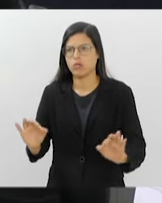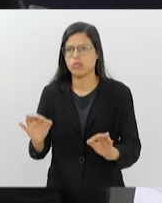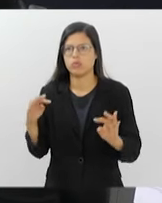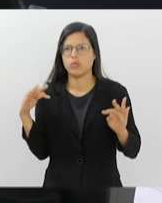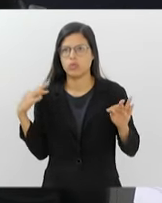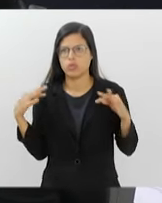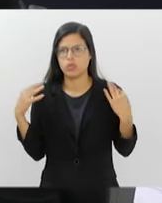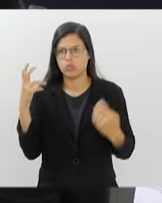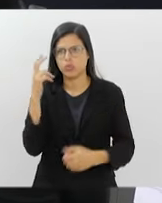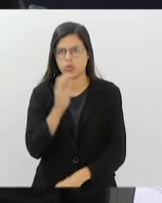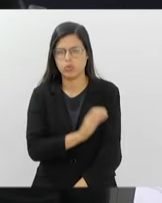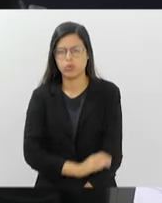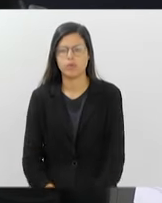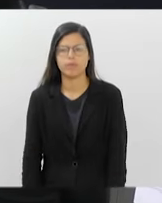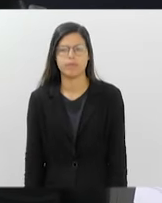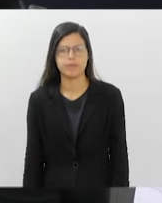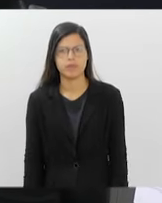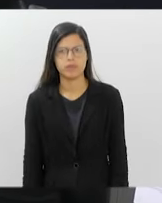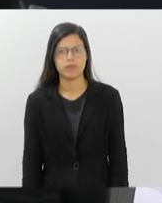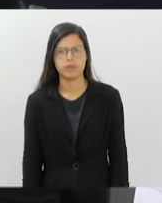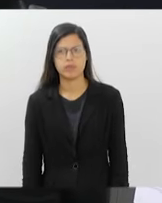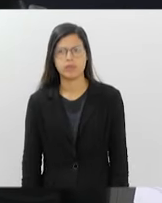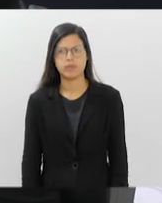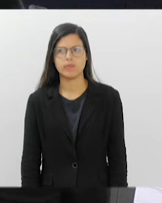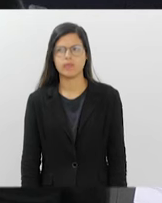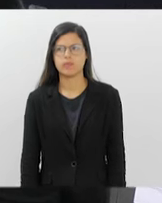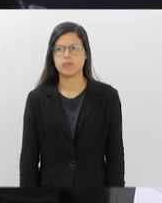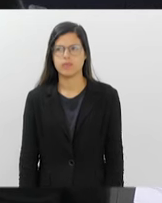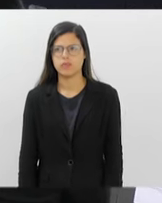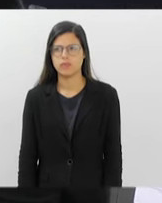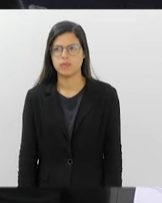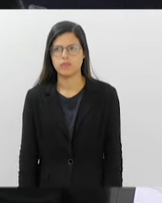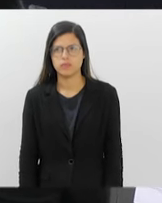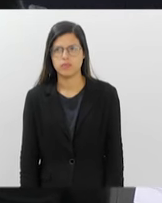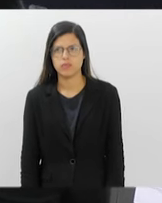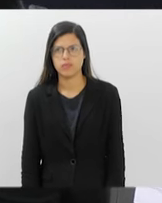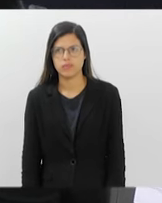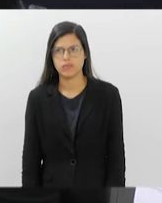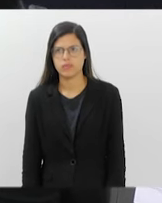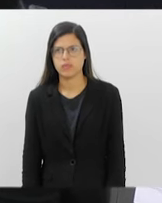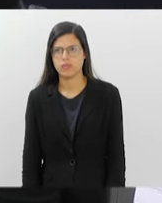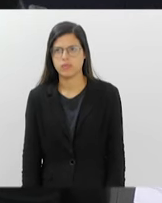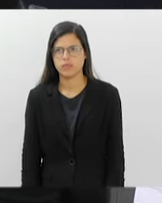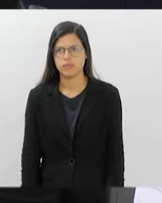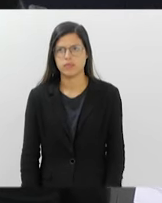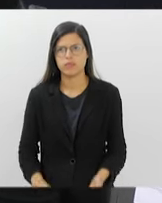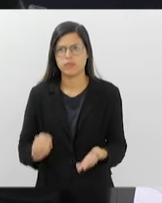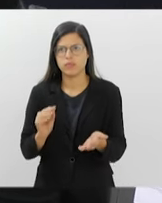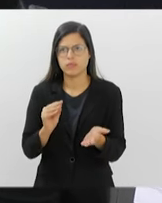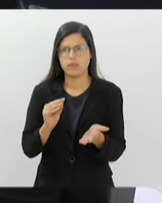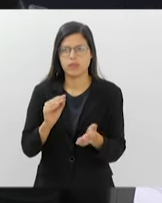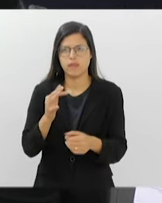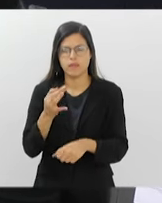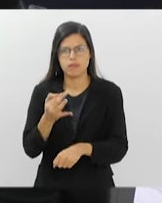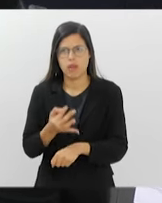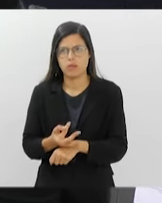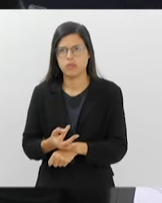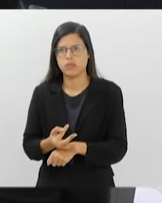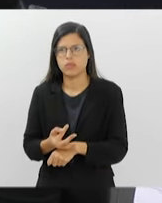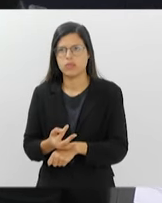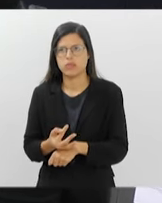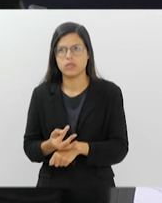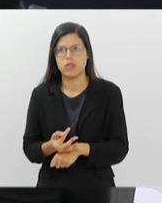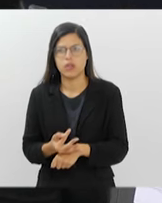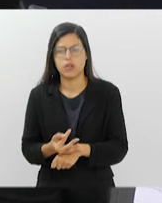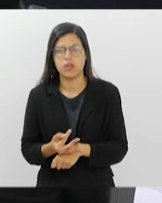cultura cultura Presidente apesar da ausência do Governo do Estado na figura do secretário chefe de